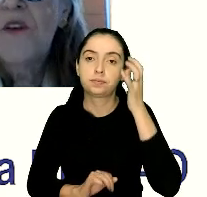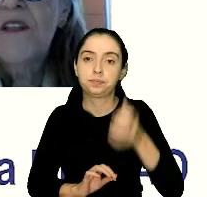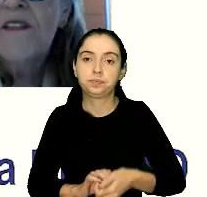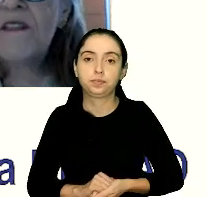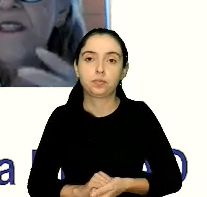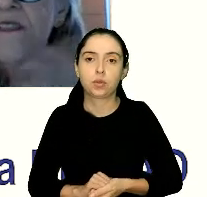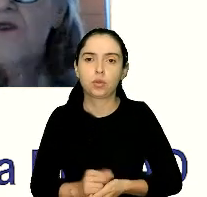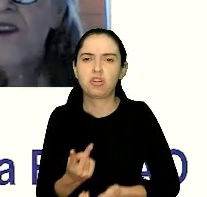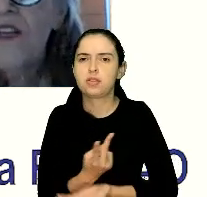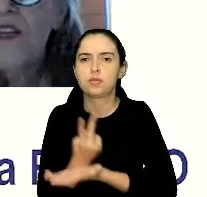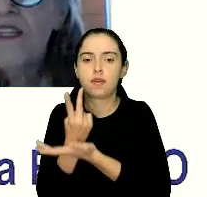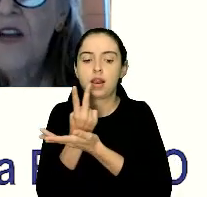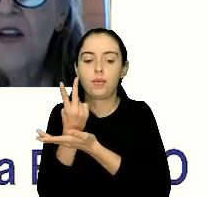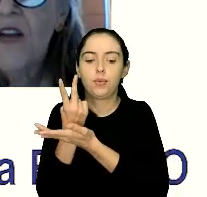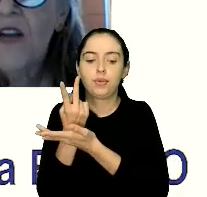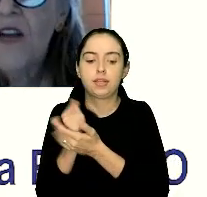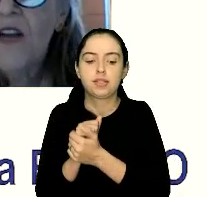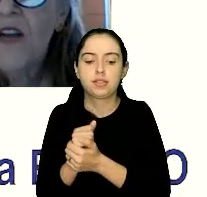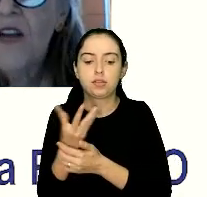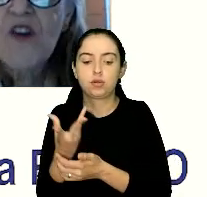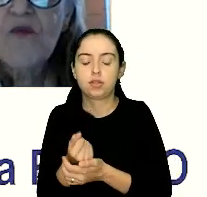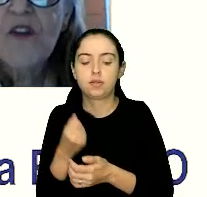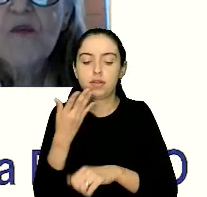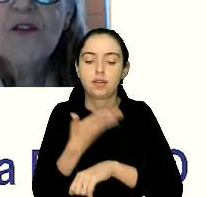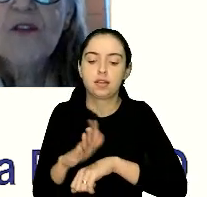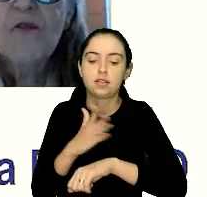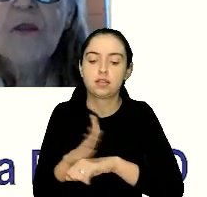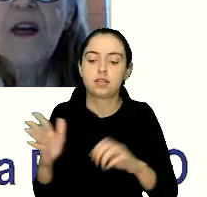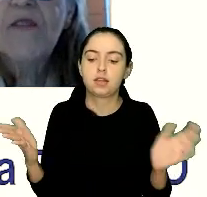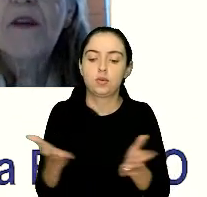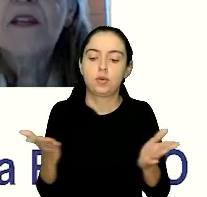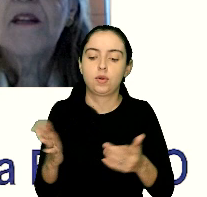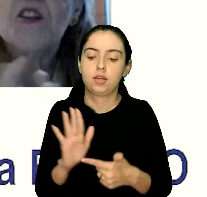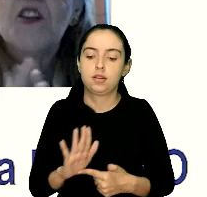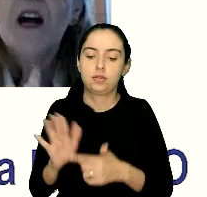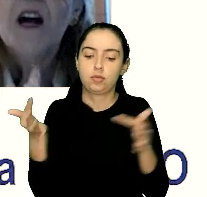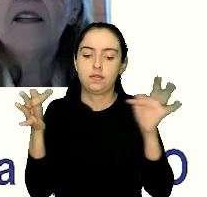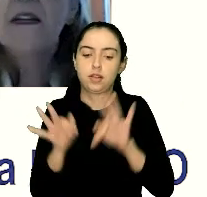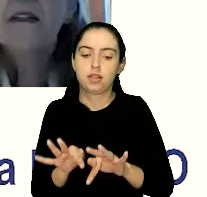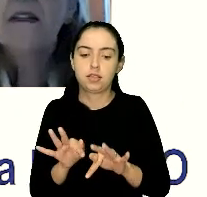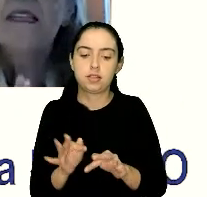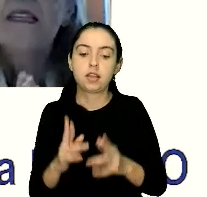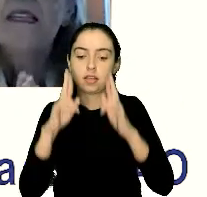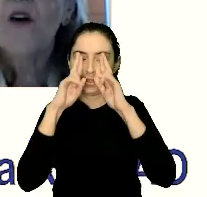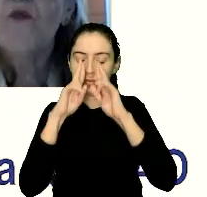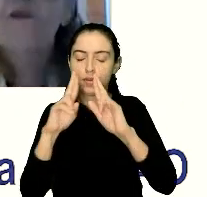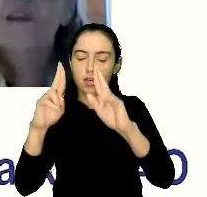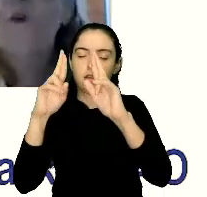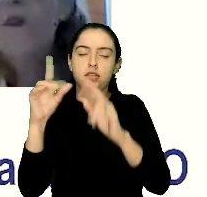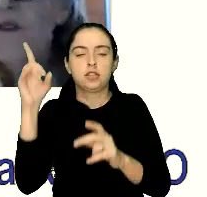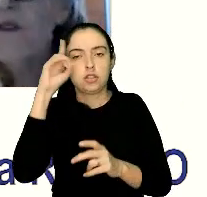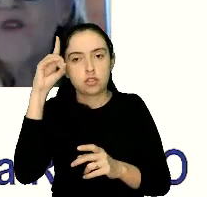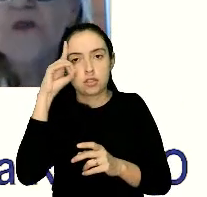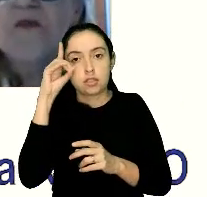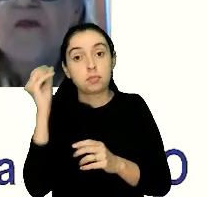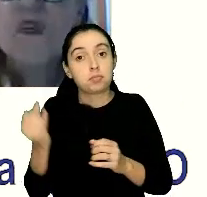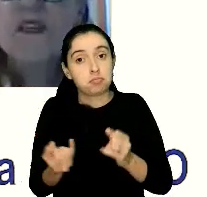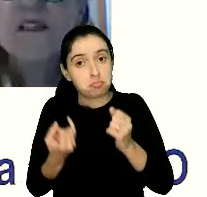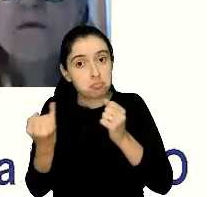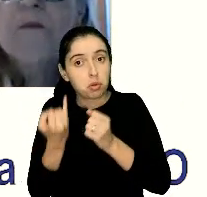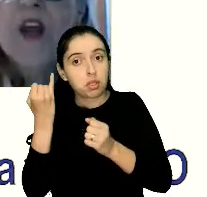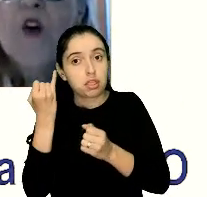Todos os valores estão sendo testados no momento, eu já vou terminando. A esperança é diária, ela é essencial, vital para a